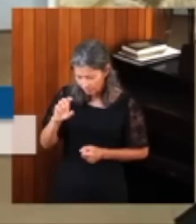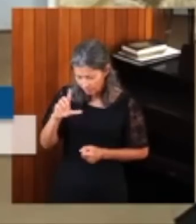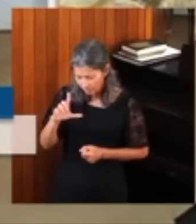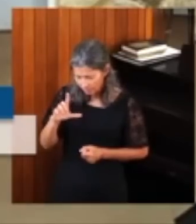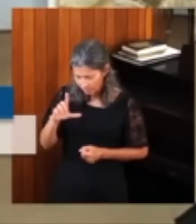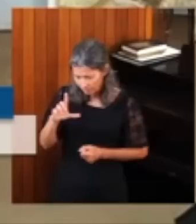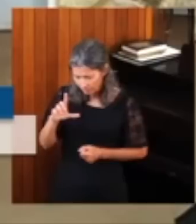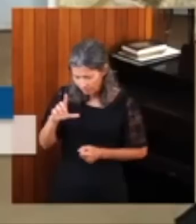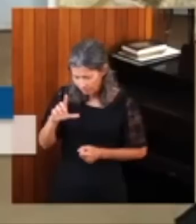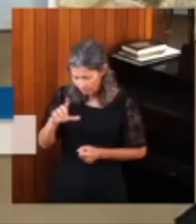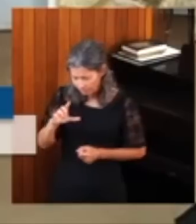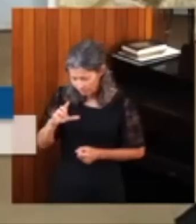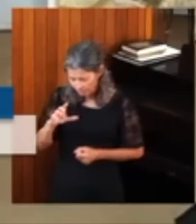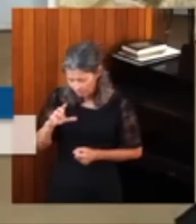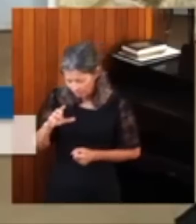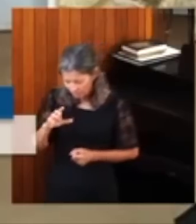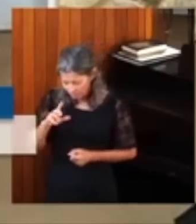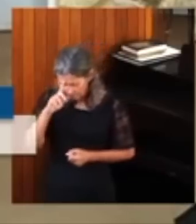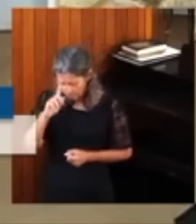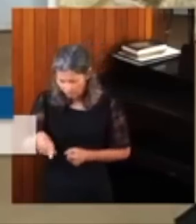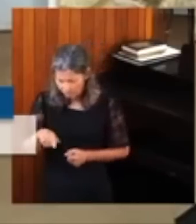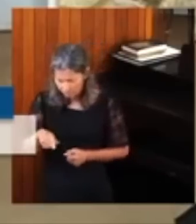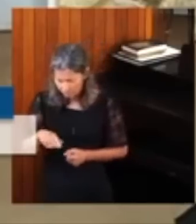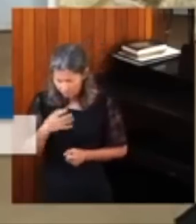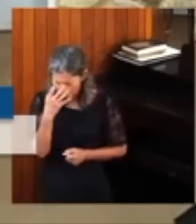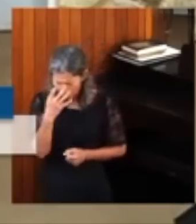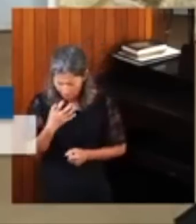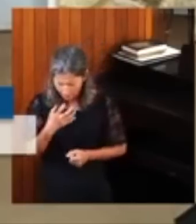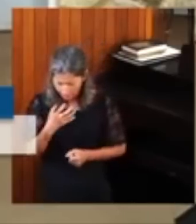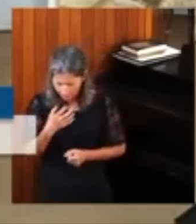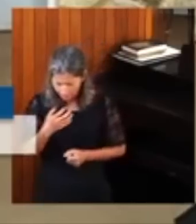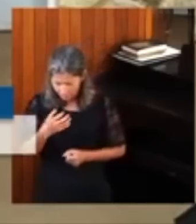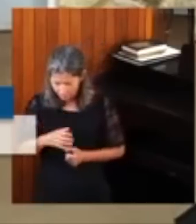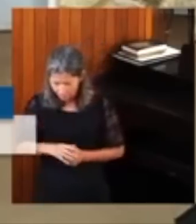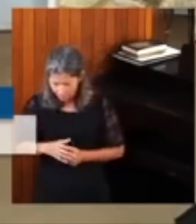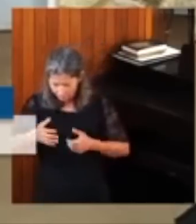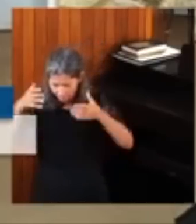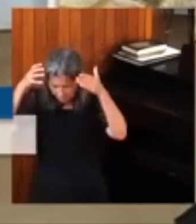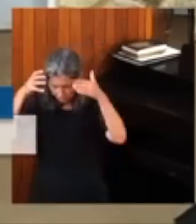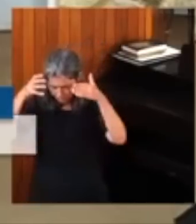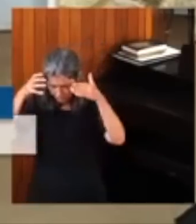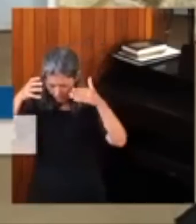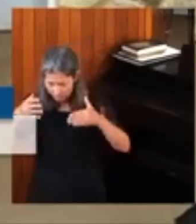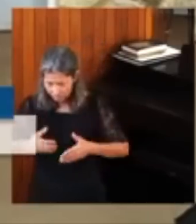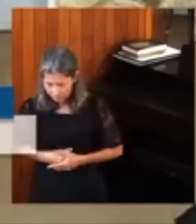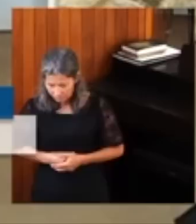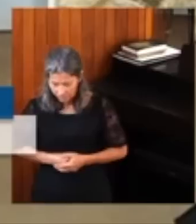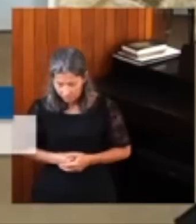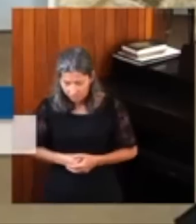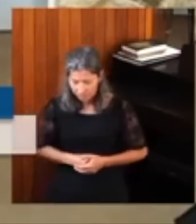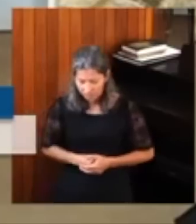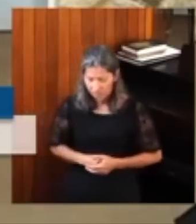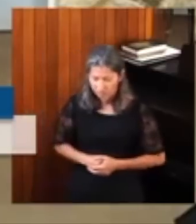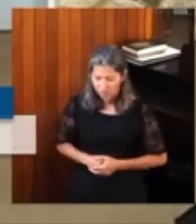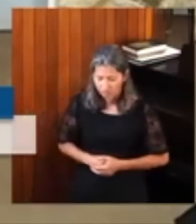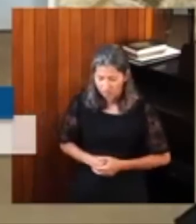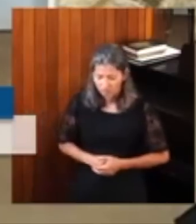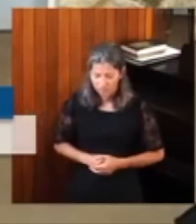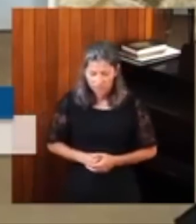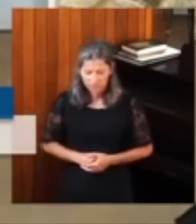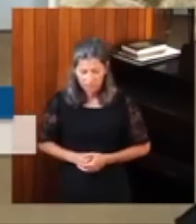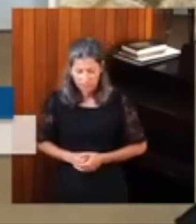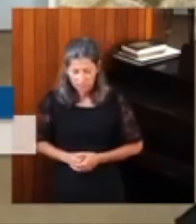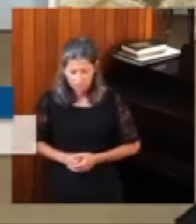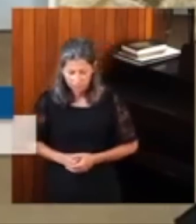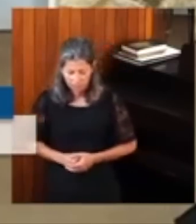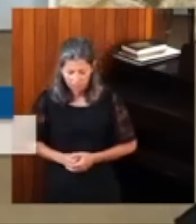Torres Gêmeas de Nova York. Nada a ver, nada a ver. Era só gastar um pouquinho mais de tempo e ler os versos seguintes. O